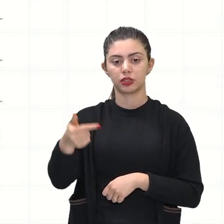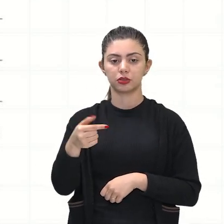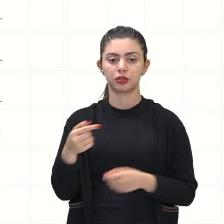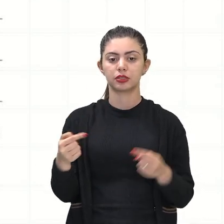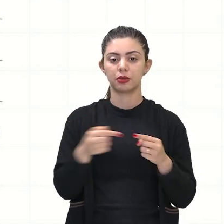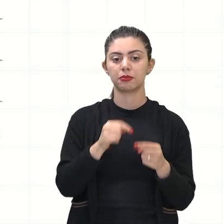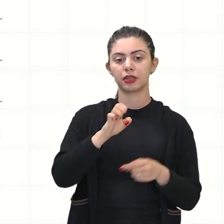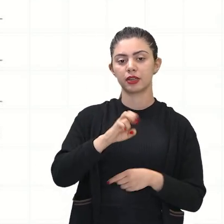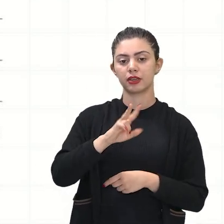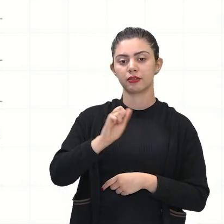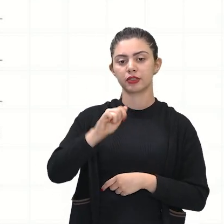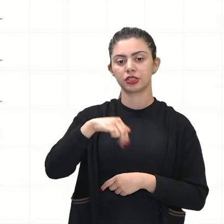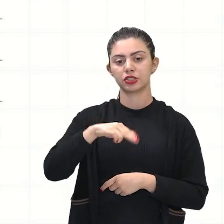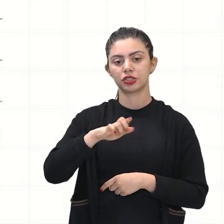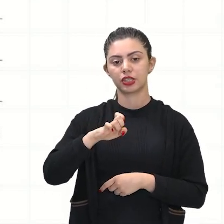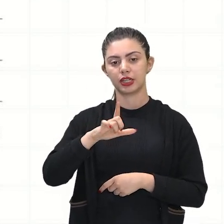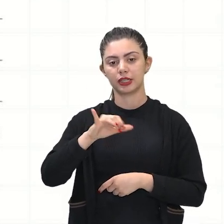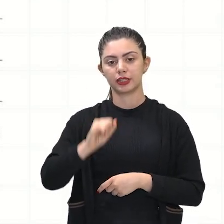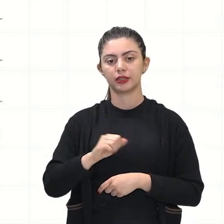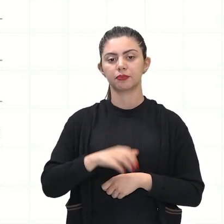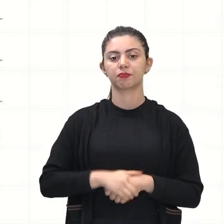22,2% se declarava como evangélica.